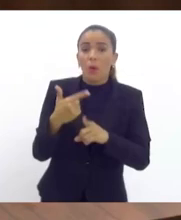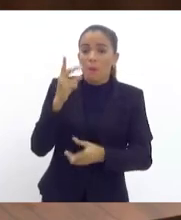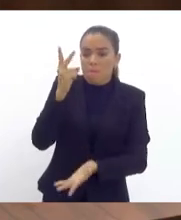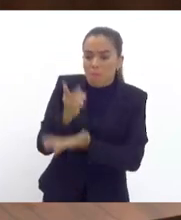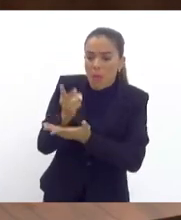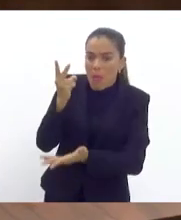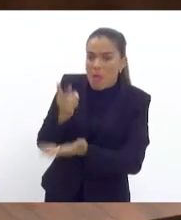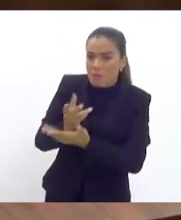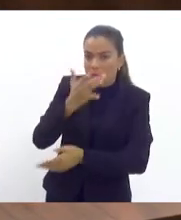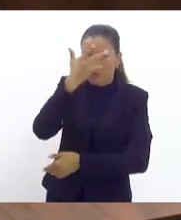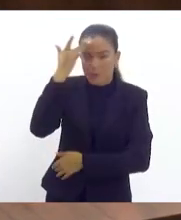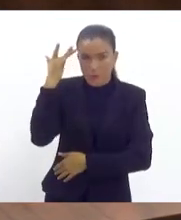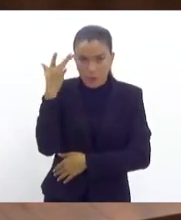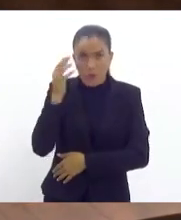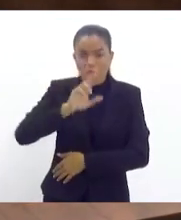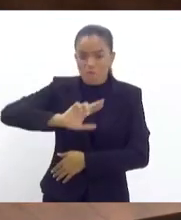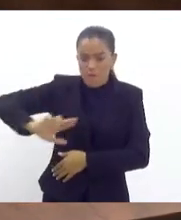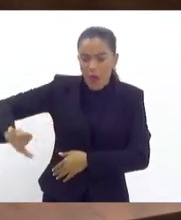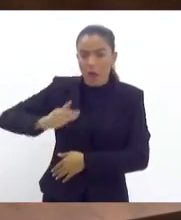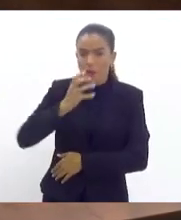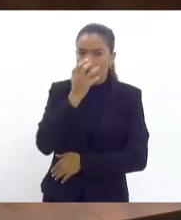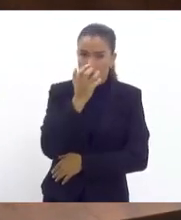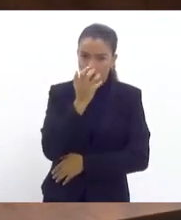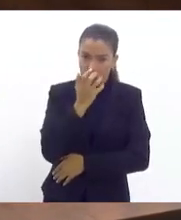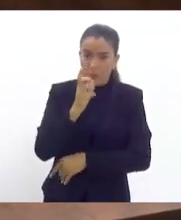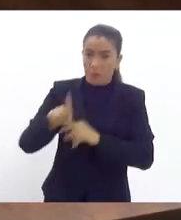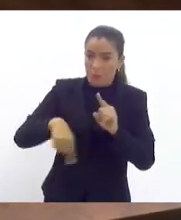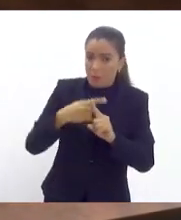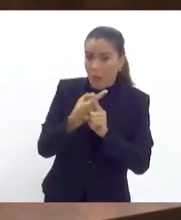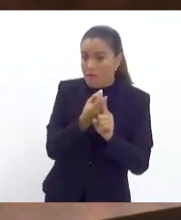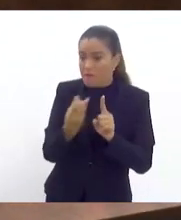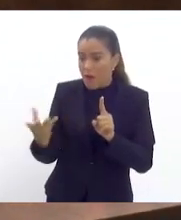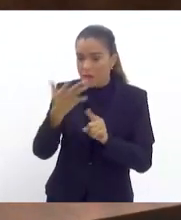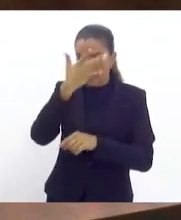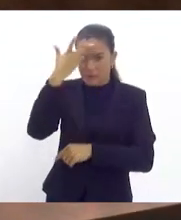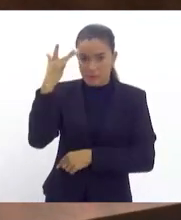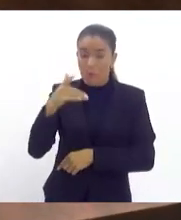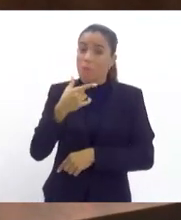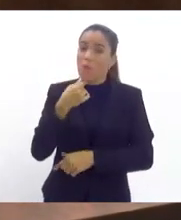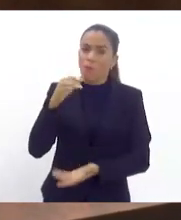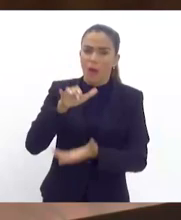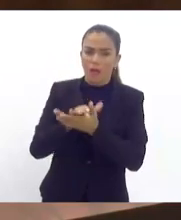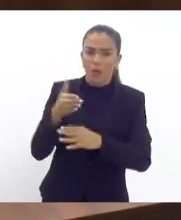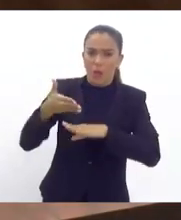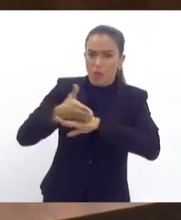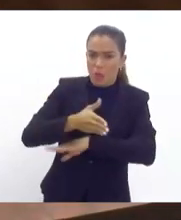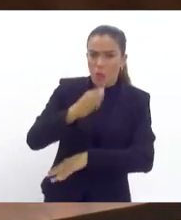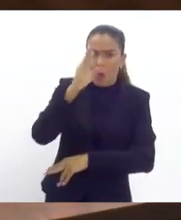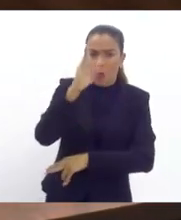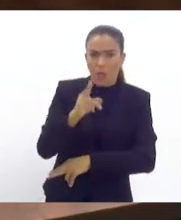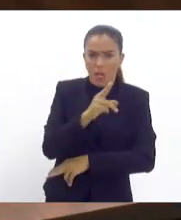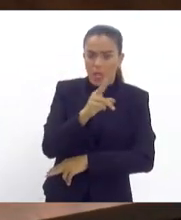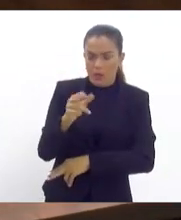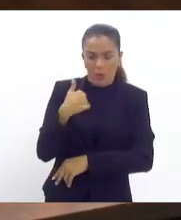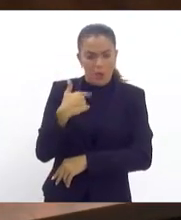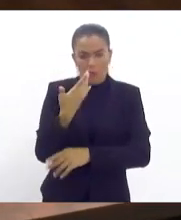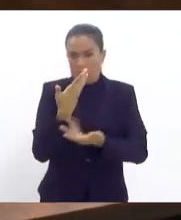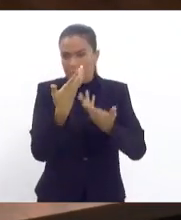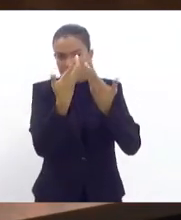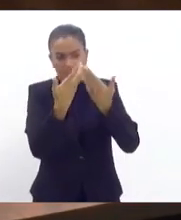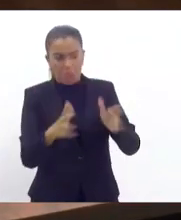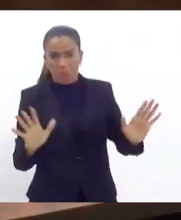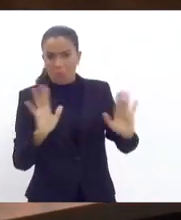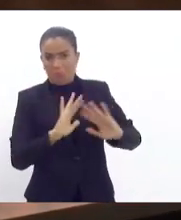mesma pessoa com vários cachorros e fora as outras pessoas meu marido entrou na igreja eu falei não foi fui para o Tijuca tá